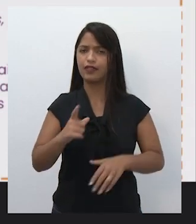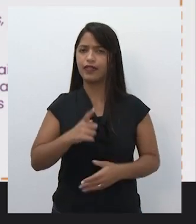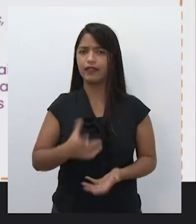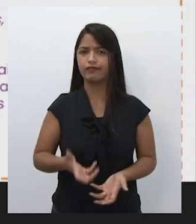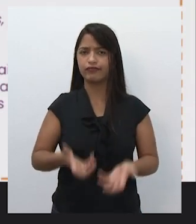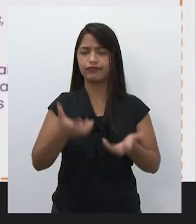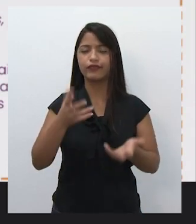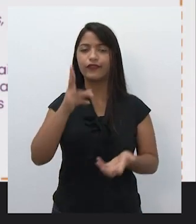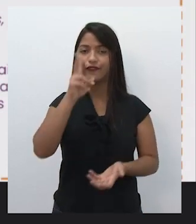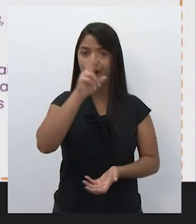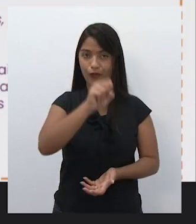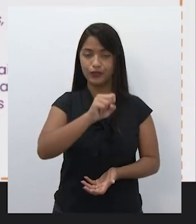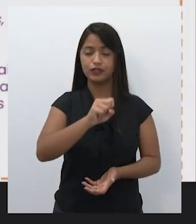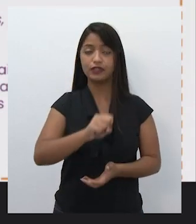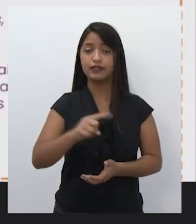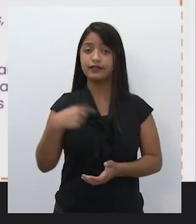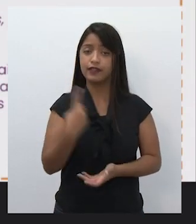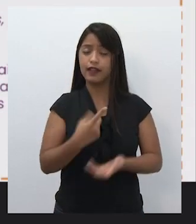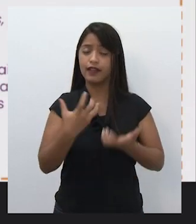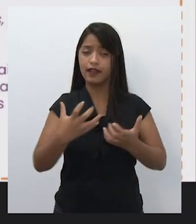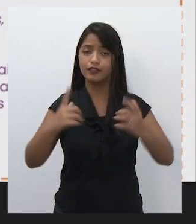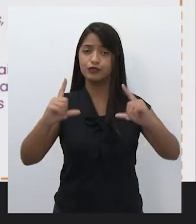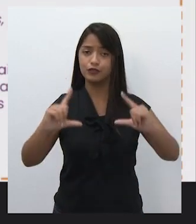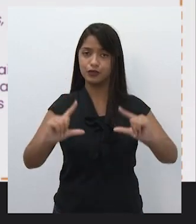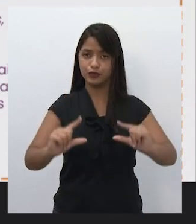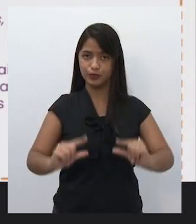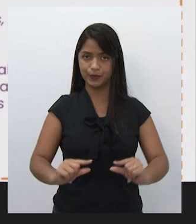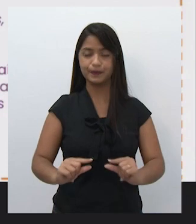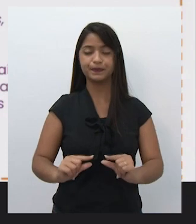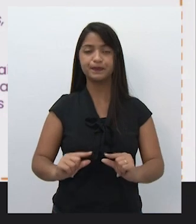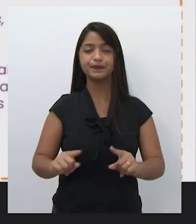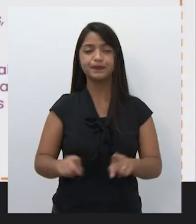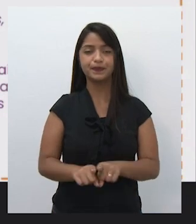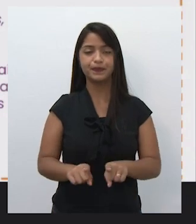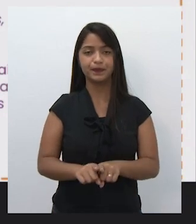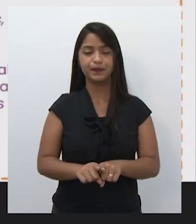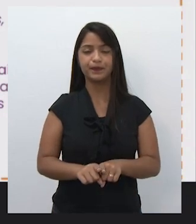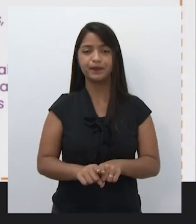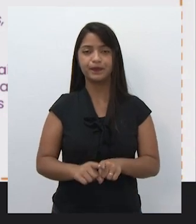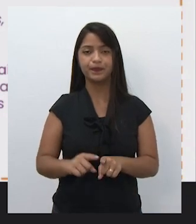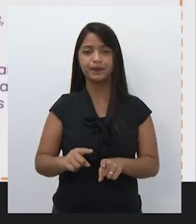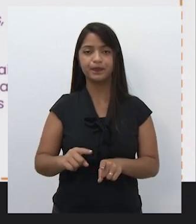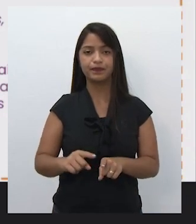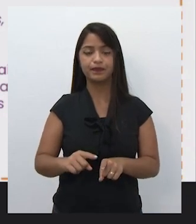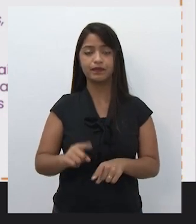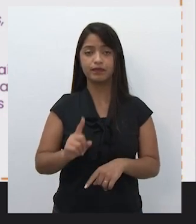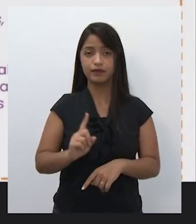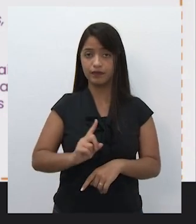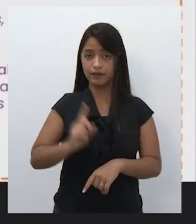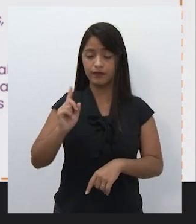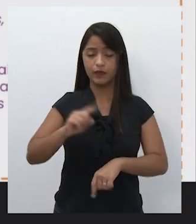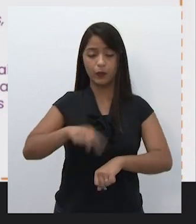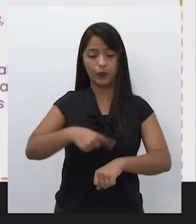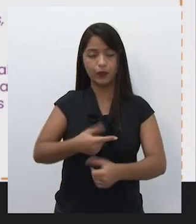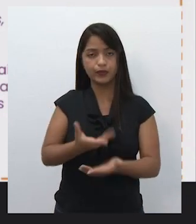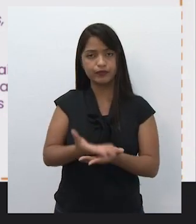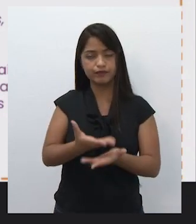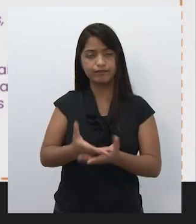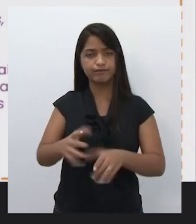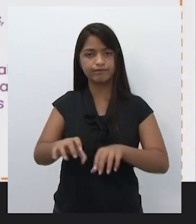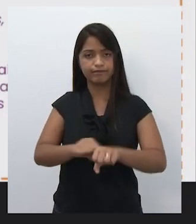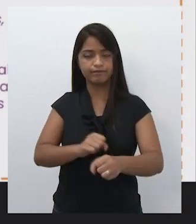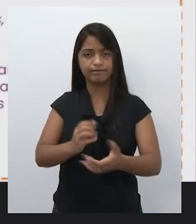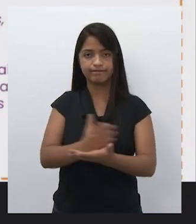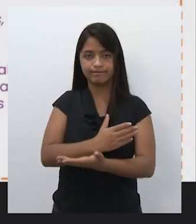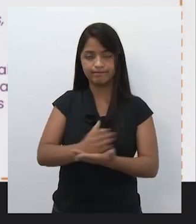Ela tende a ser minimizada e ainda com a possibilidade de esses itinerários formativos